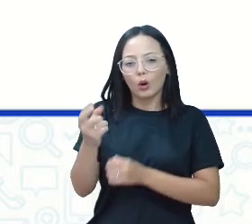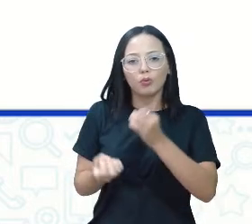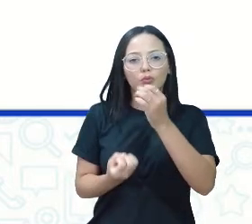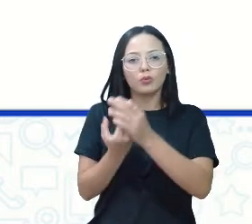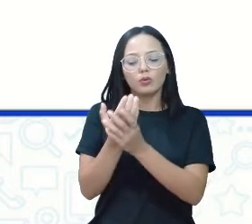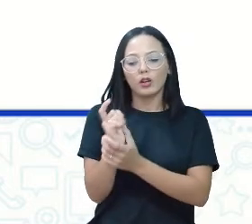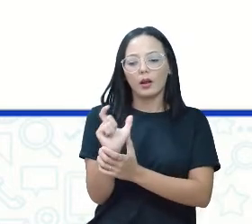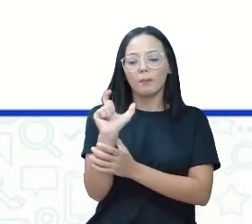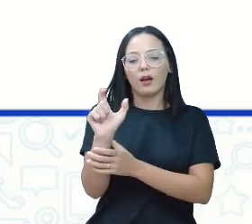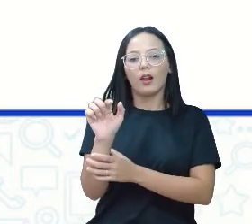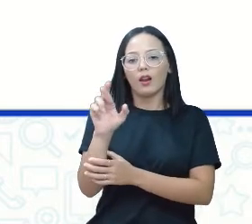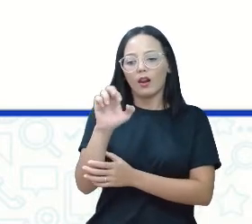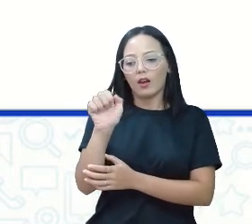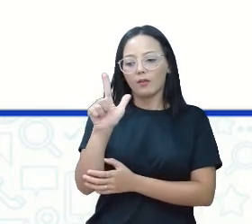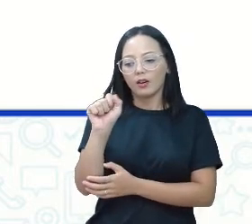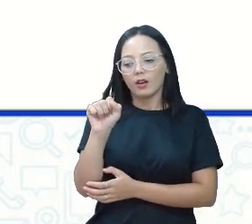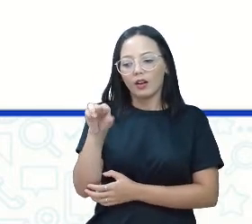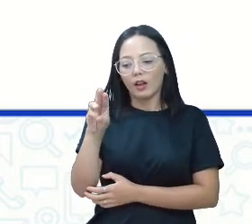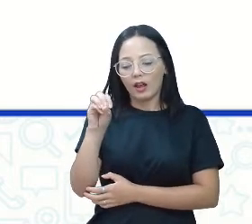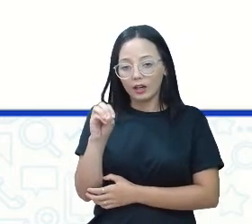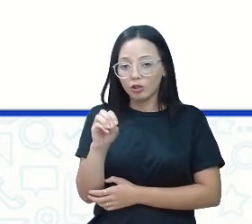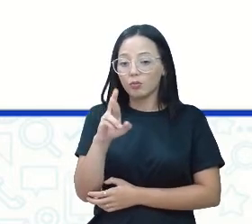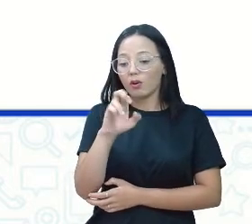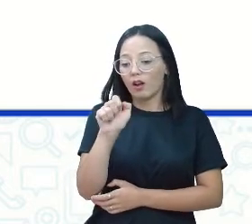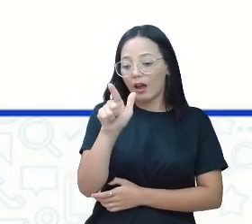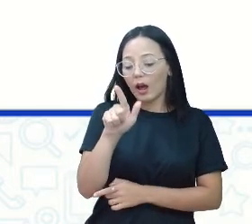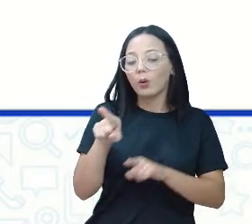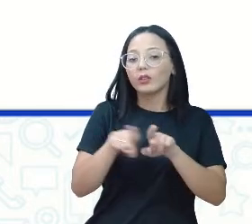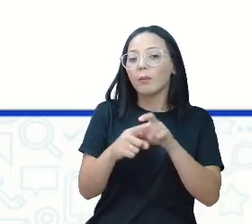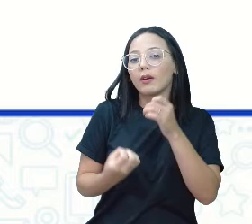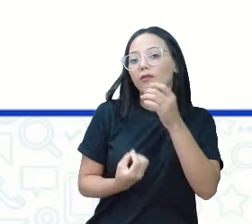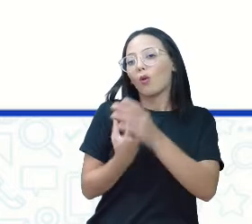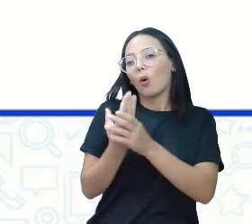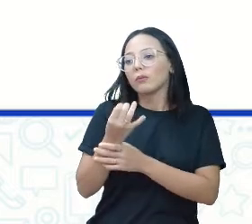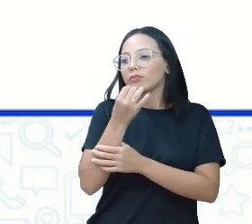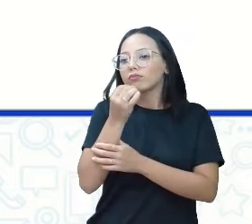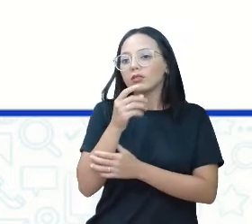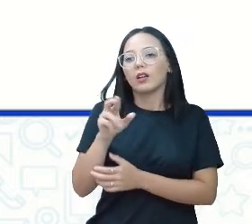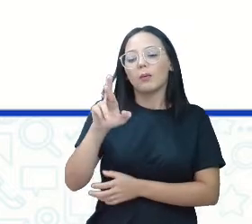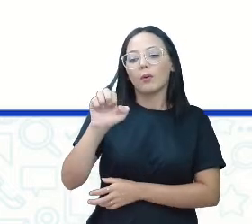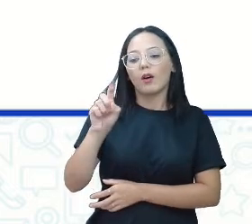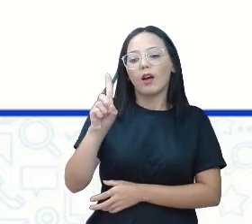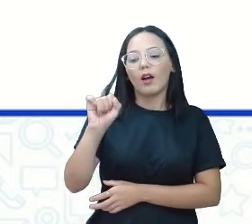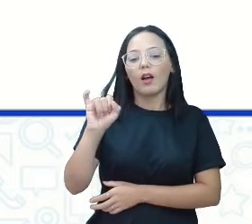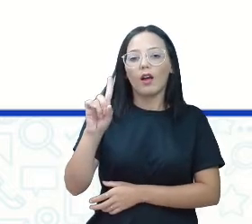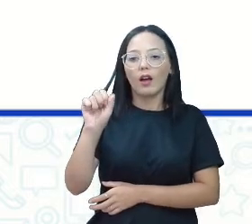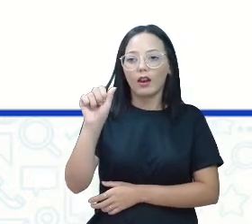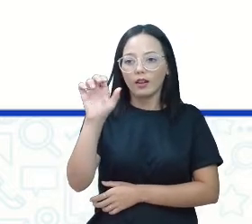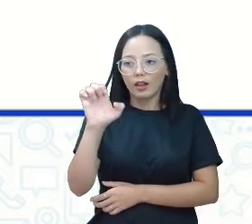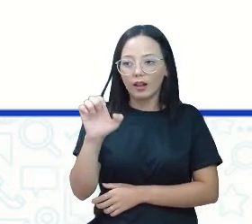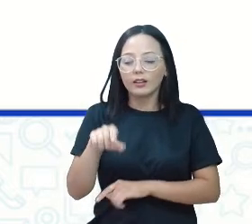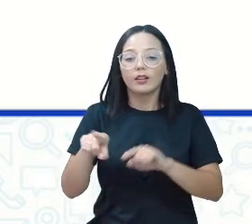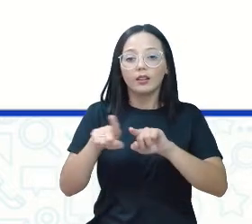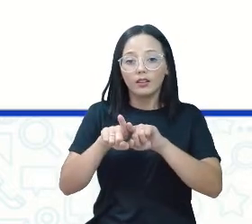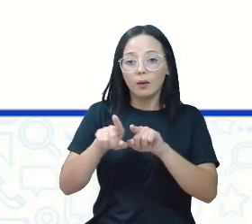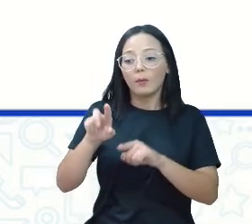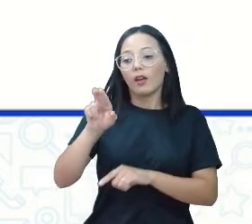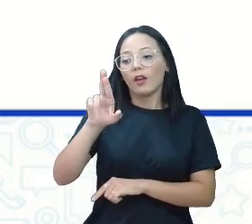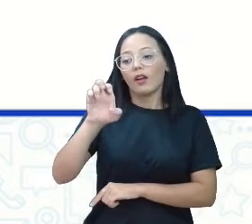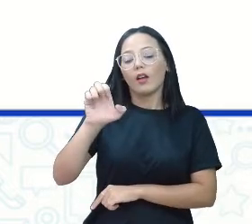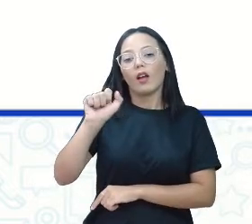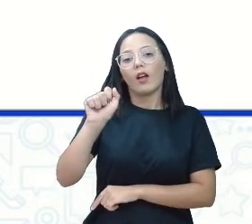à palavra realismo. Real também dá origem à palavra realidade. Reality, não